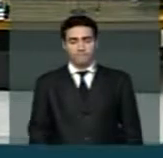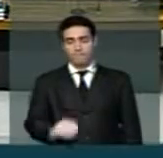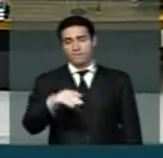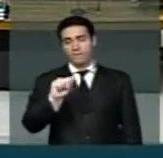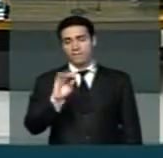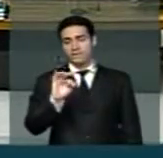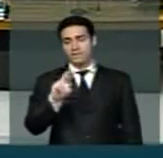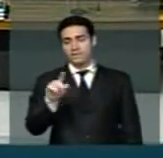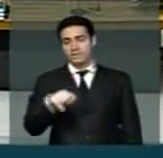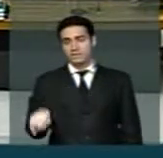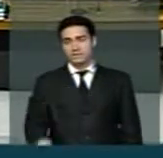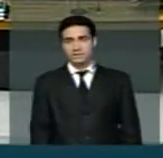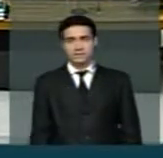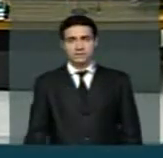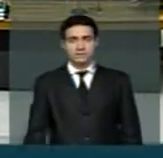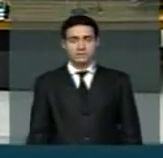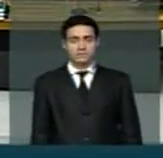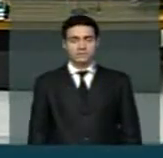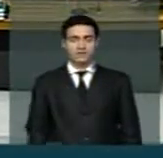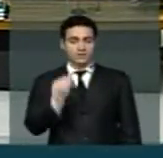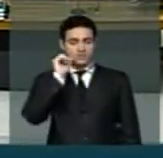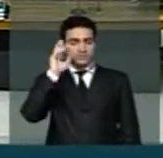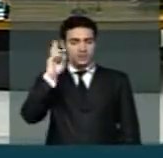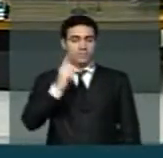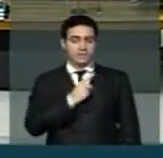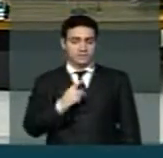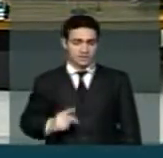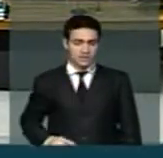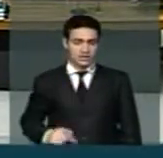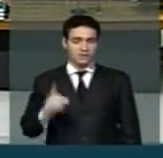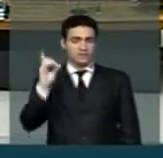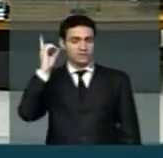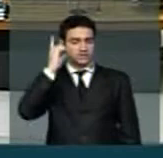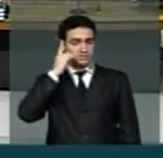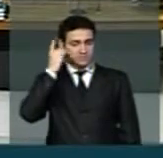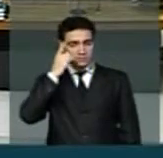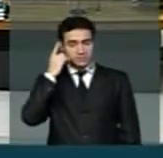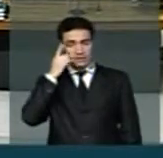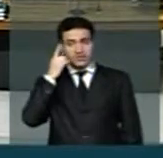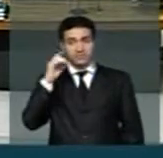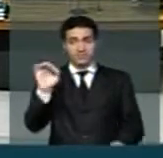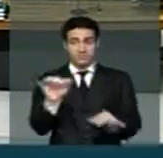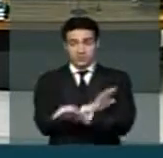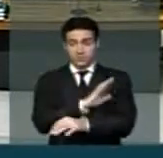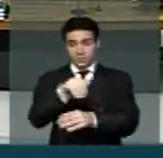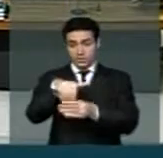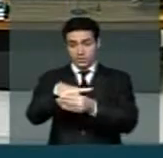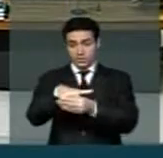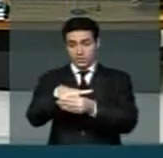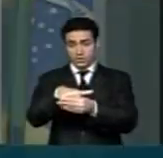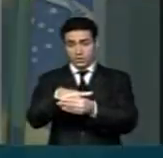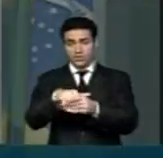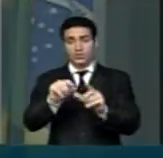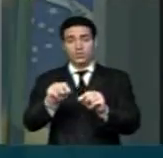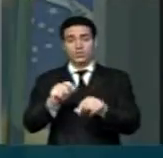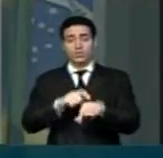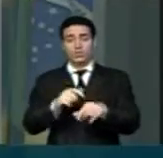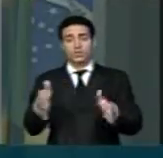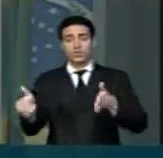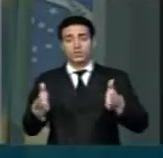Macris. Senhora Presidente, senhores deputados, após as eleições, período em